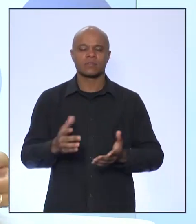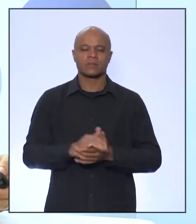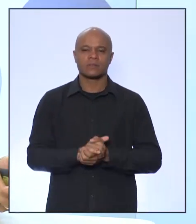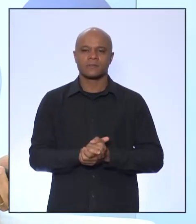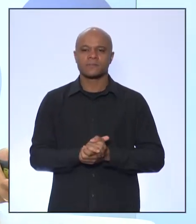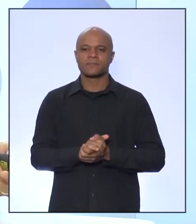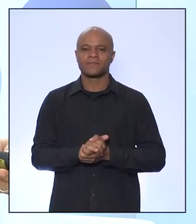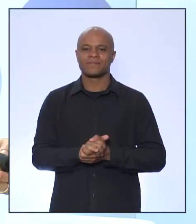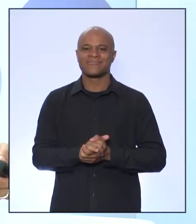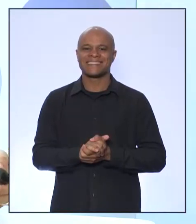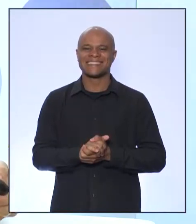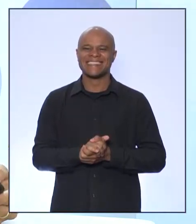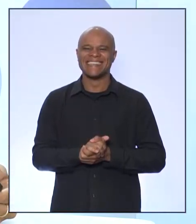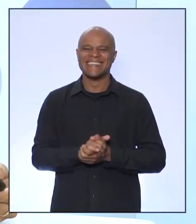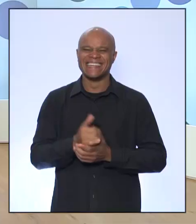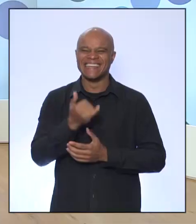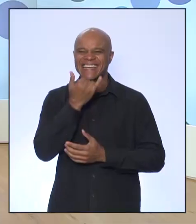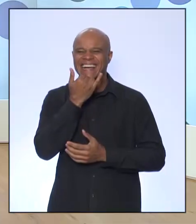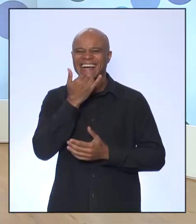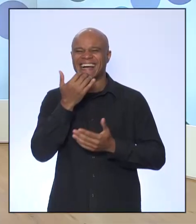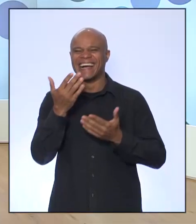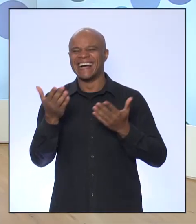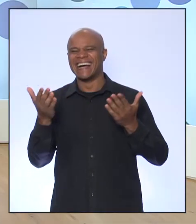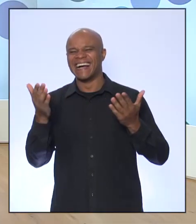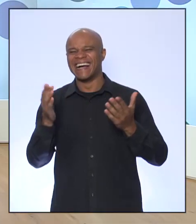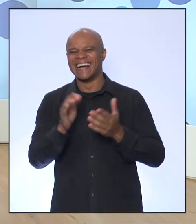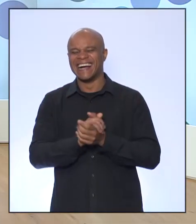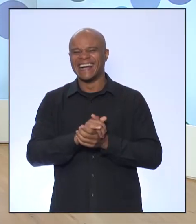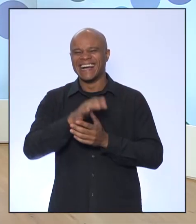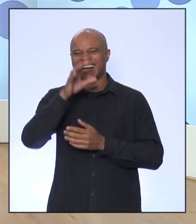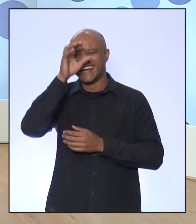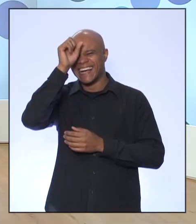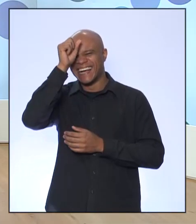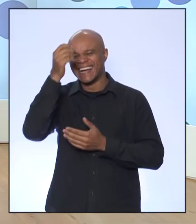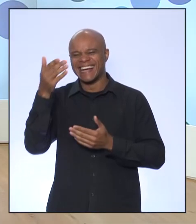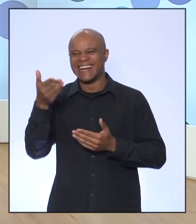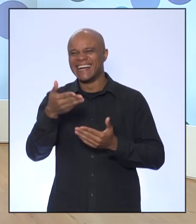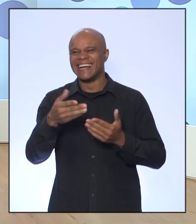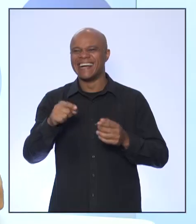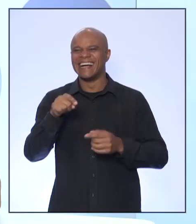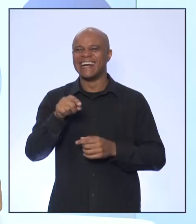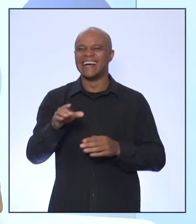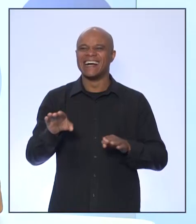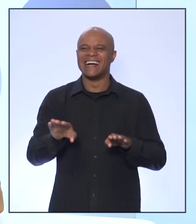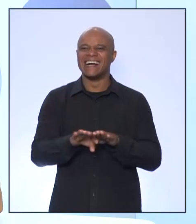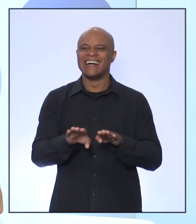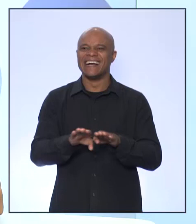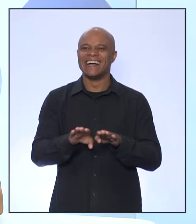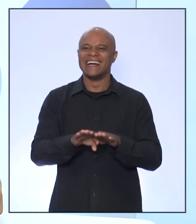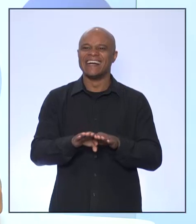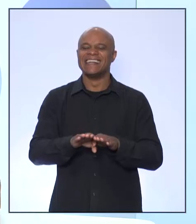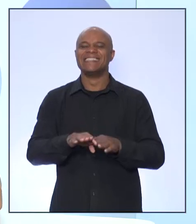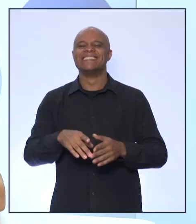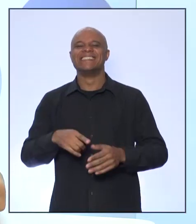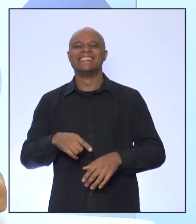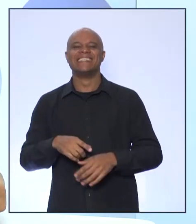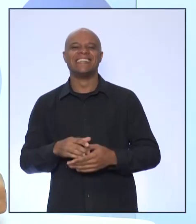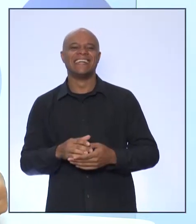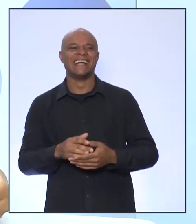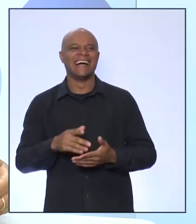Na verdade, desculpa, a gente está aprendendo aqui também. Então, assim, na realidade, os historiadores do século